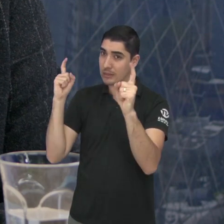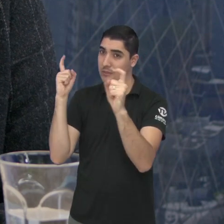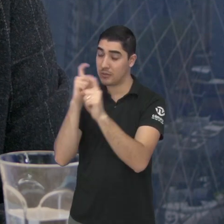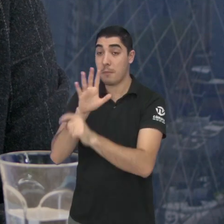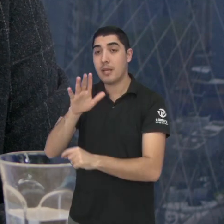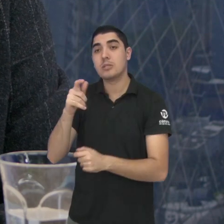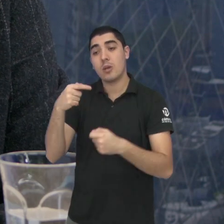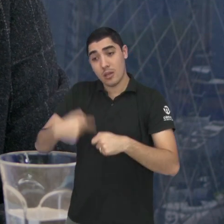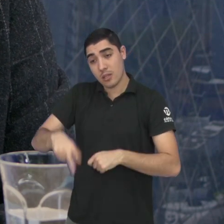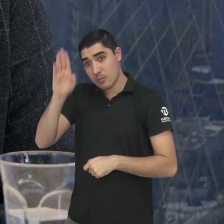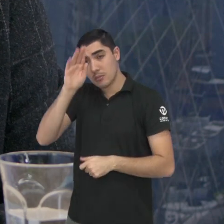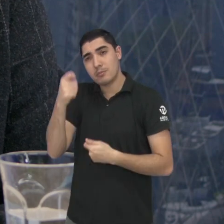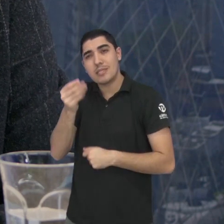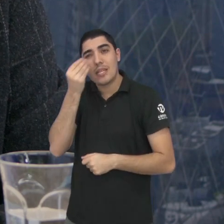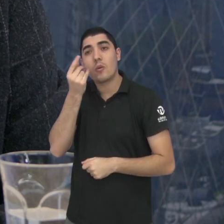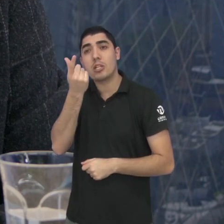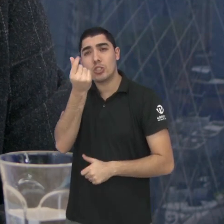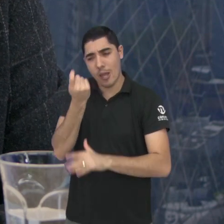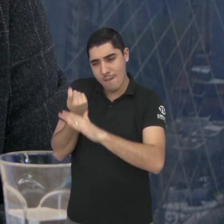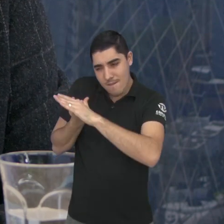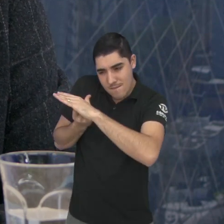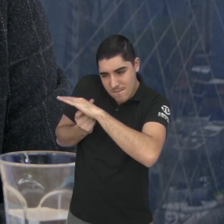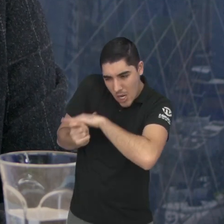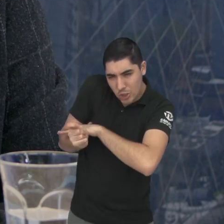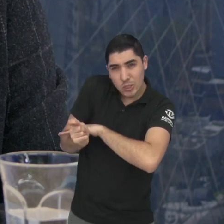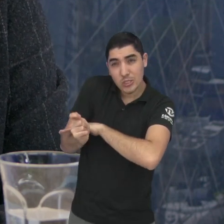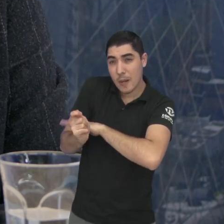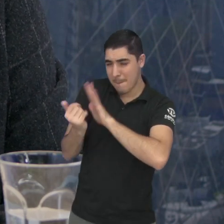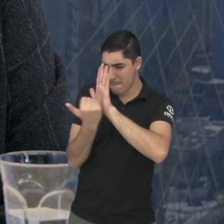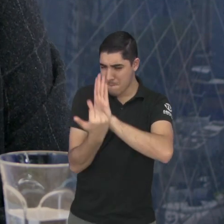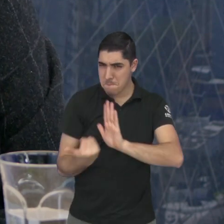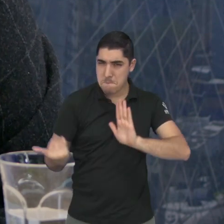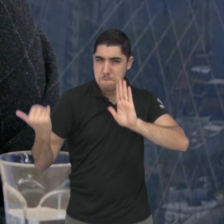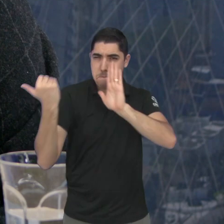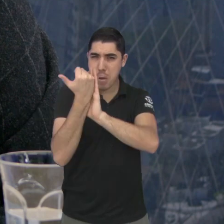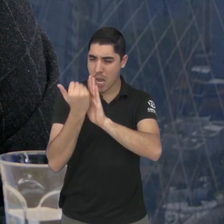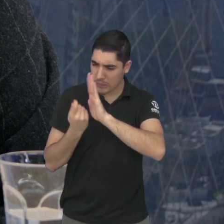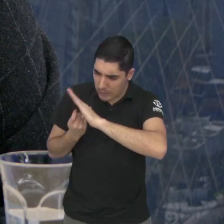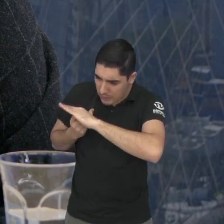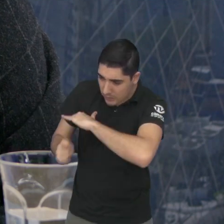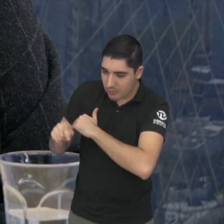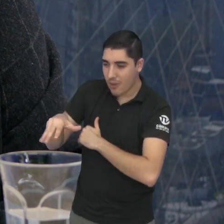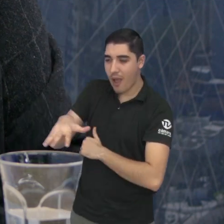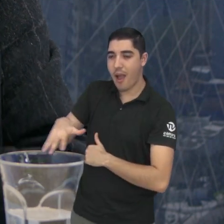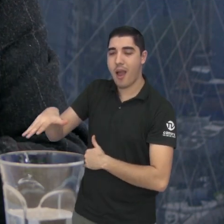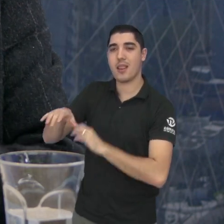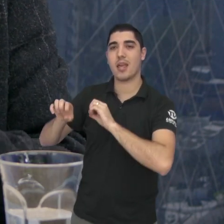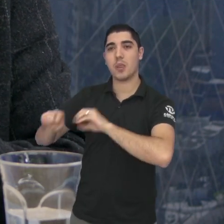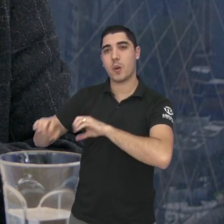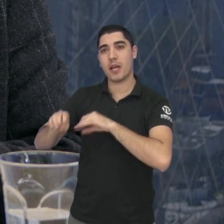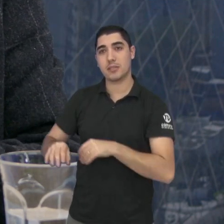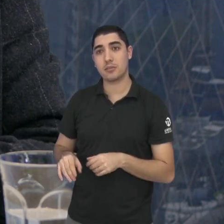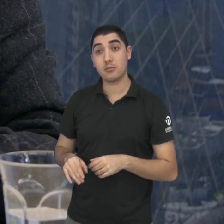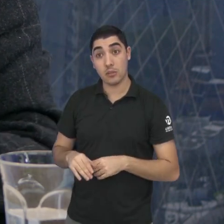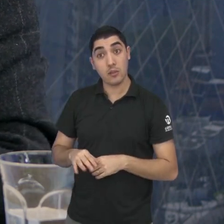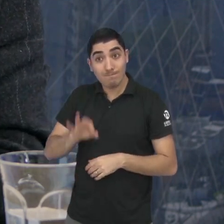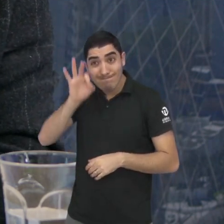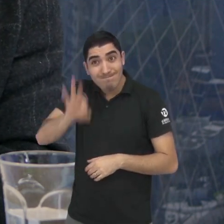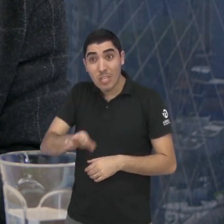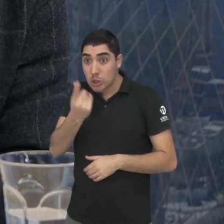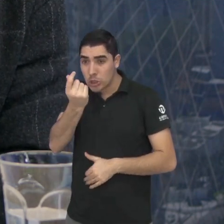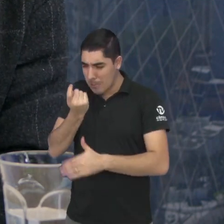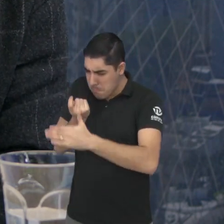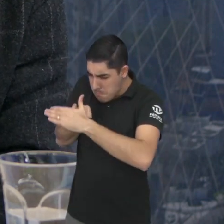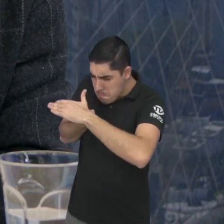um investimento maciço, Daniela, maciço na educação. Sabe o que é maciço? Não é